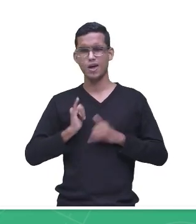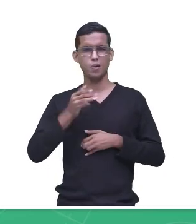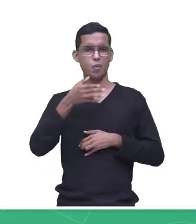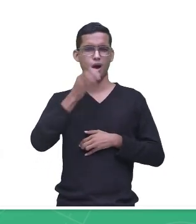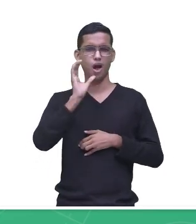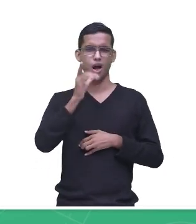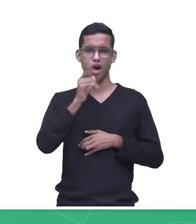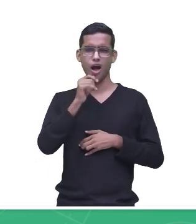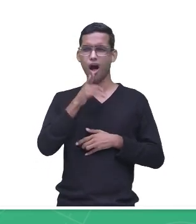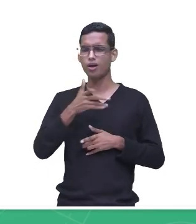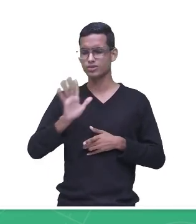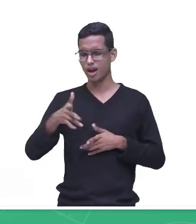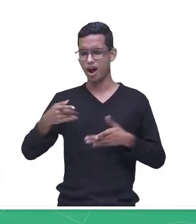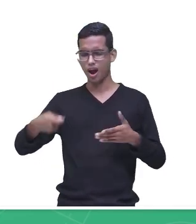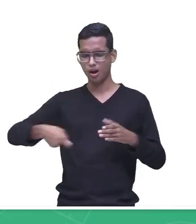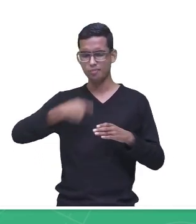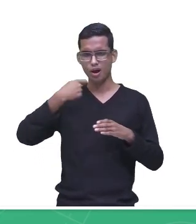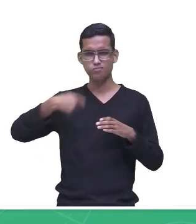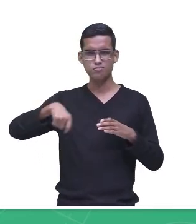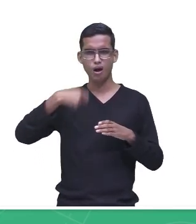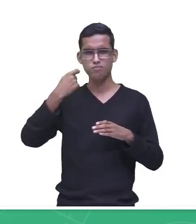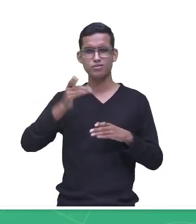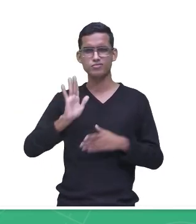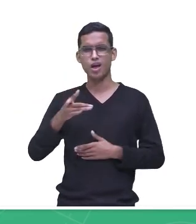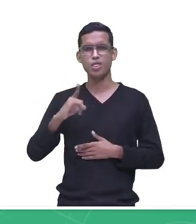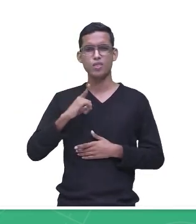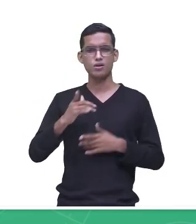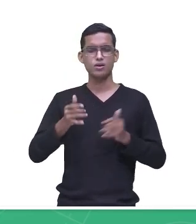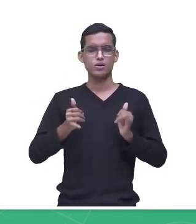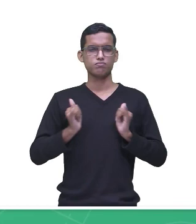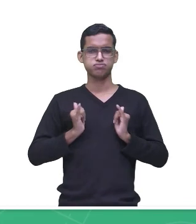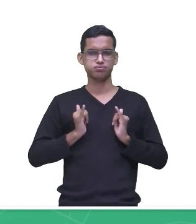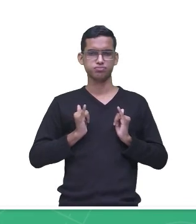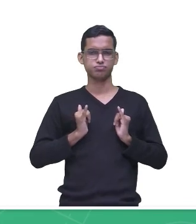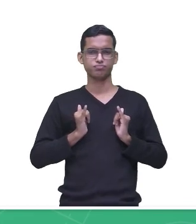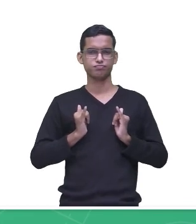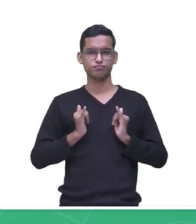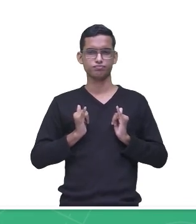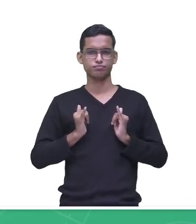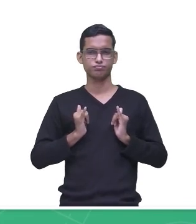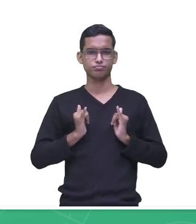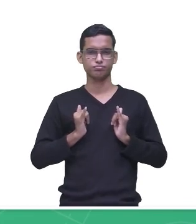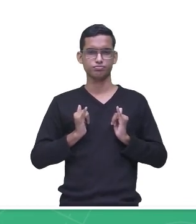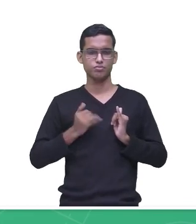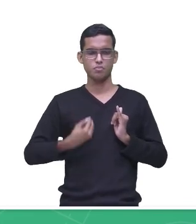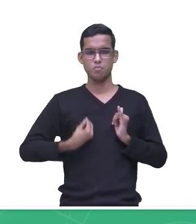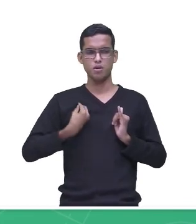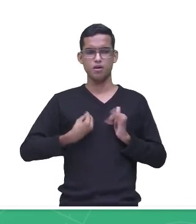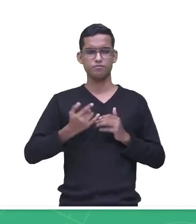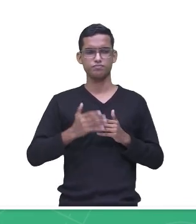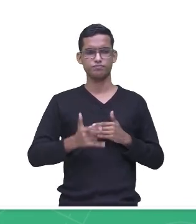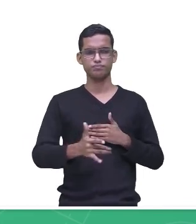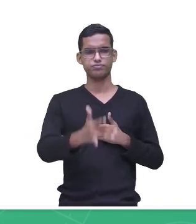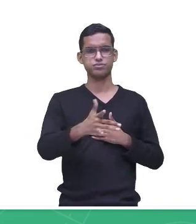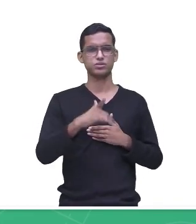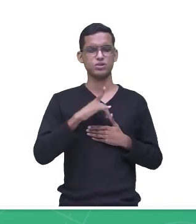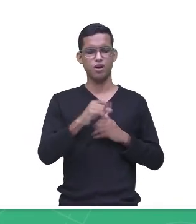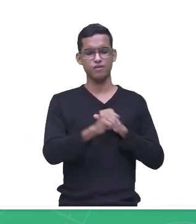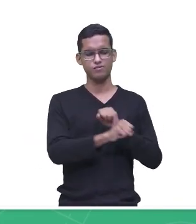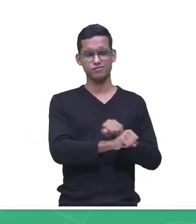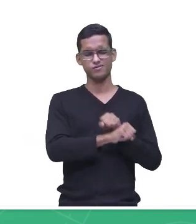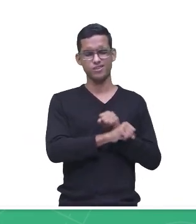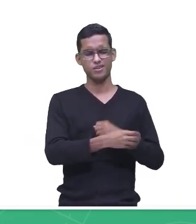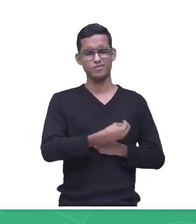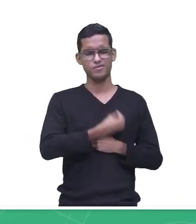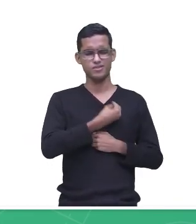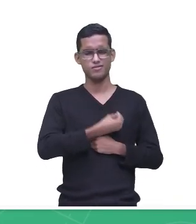já tenho um pratinho de comida aqui, pronto, vai ficar por isso mesmo, tá? Então eu vou ficar minha vida toda acorrentada a esse mundo